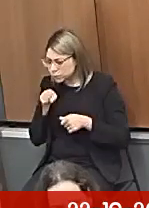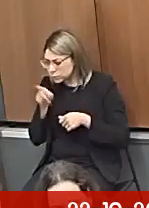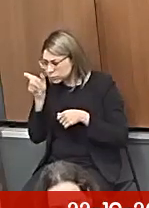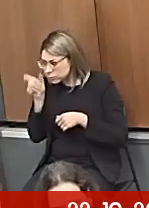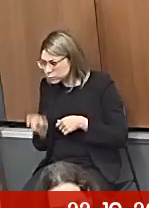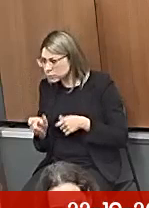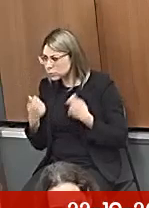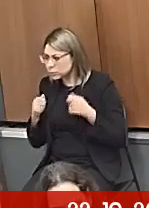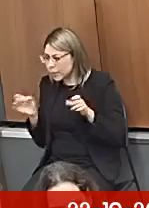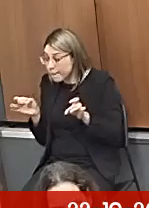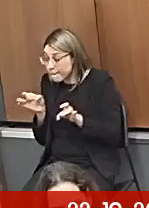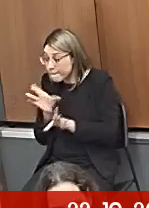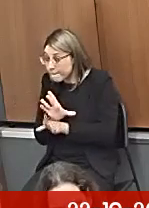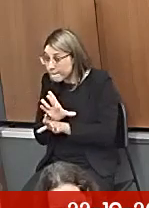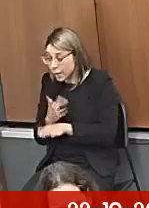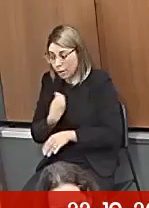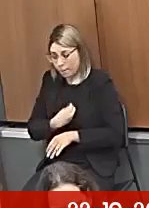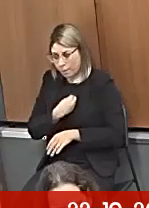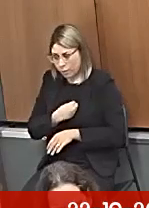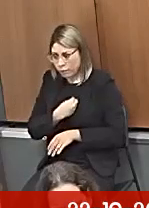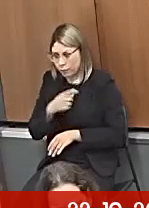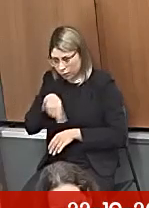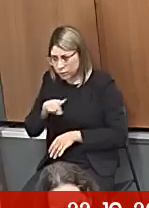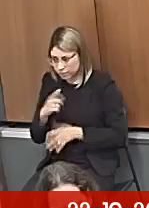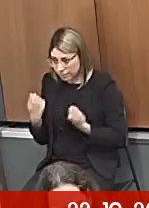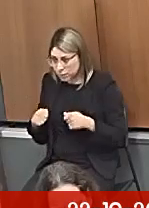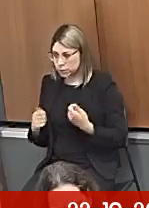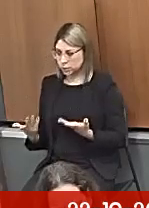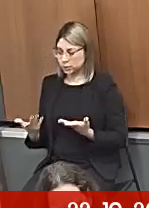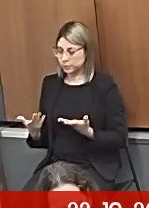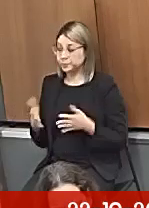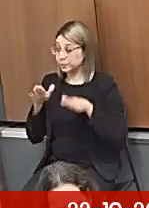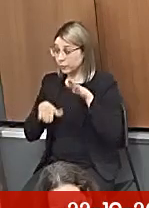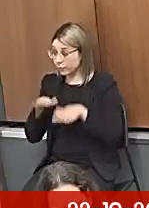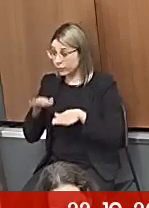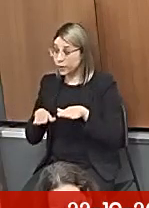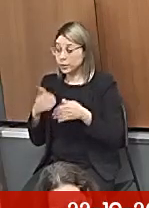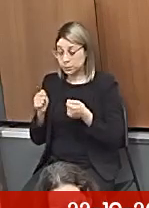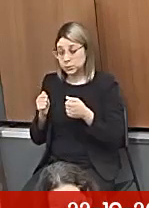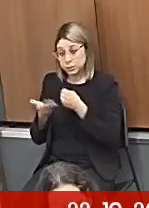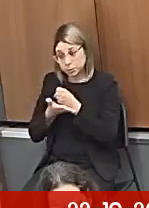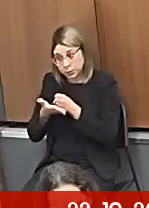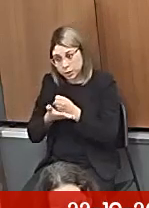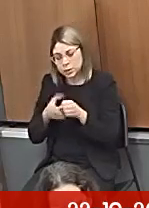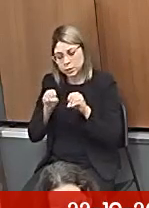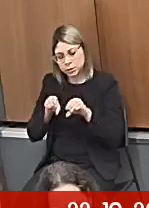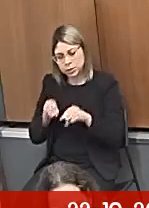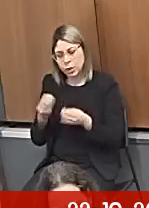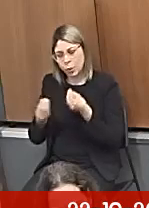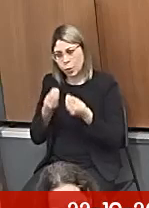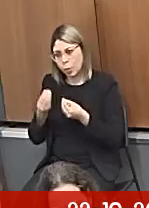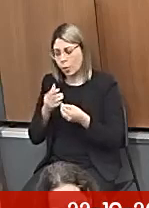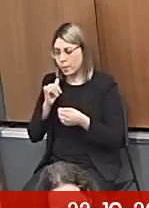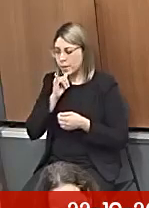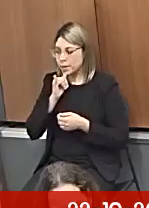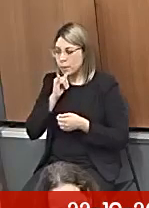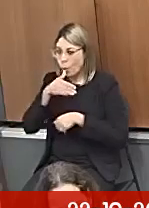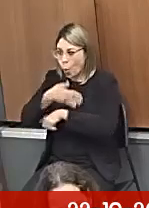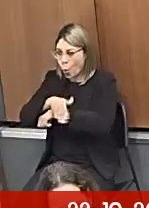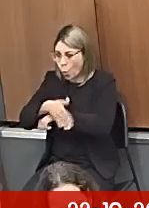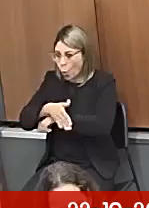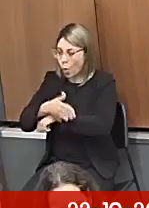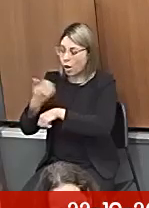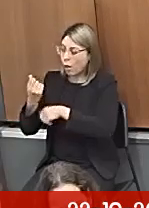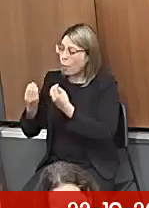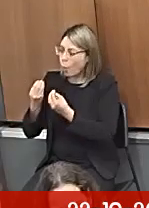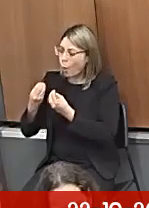pessoa para ela estar preparada para a vida. E, muitas vezes, vai passar no básico, de ensinar uma pessoa a atravessar a rua,